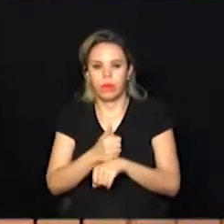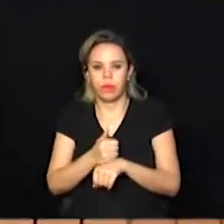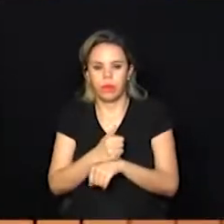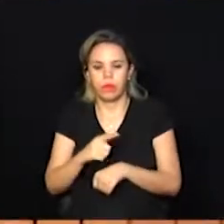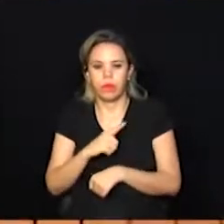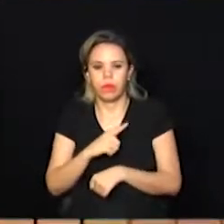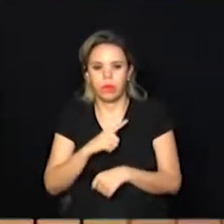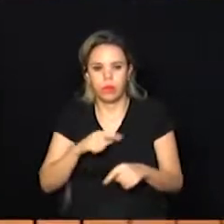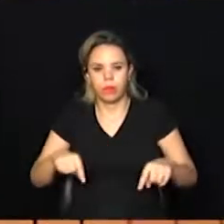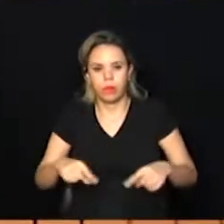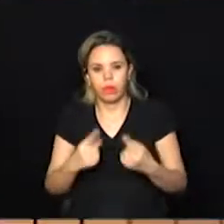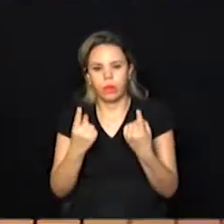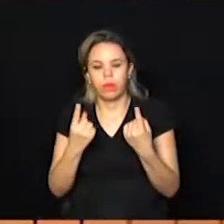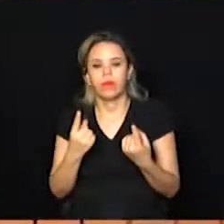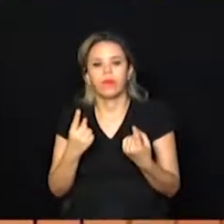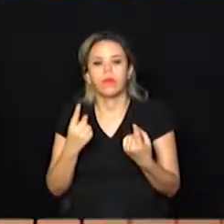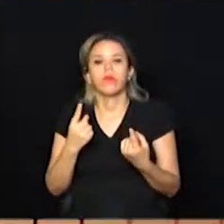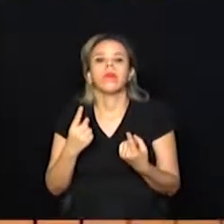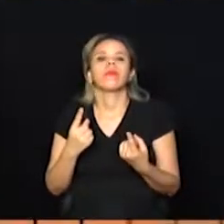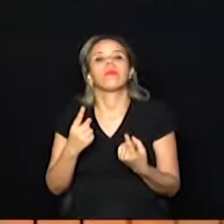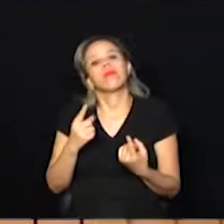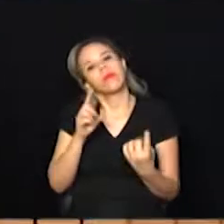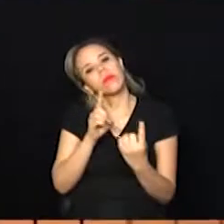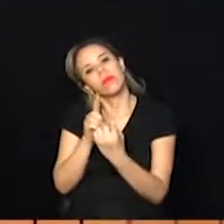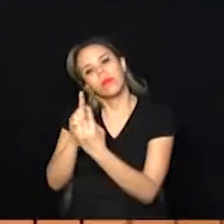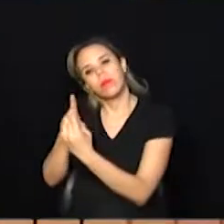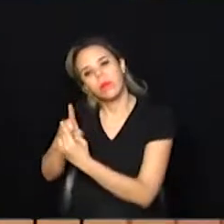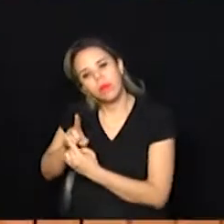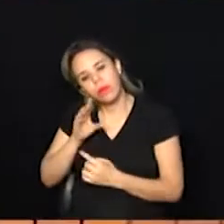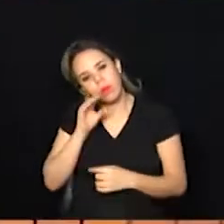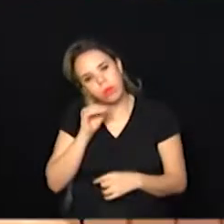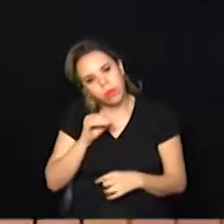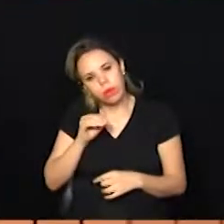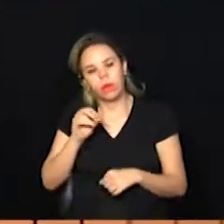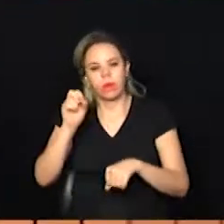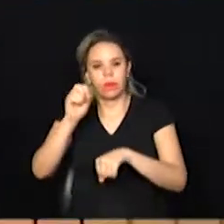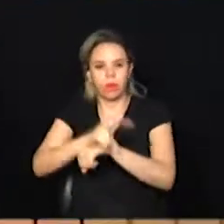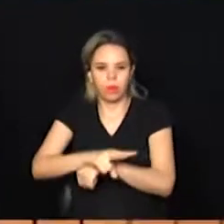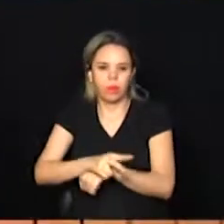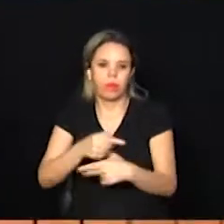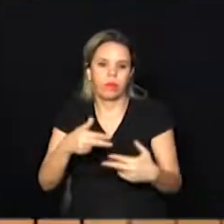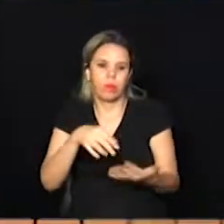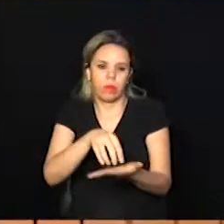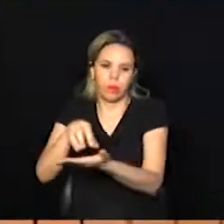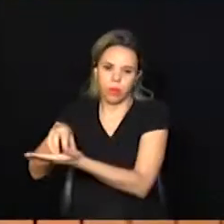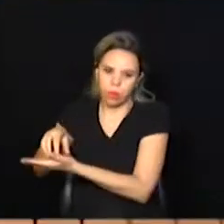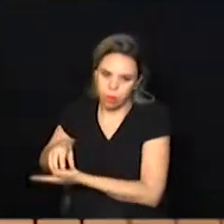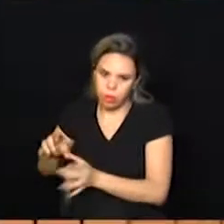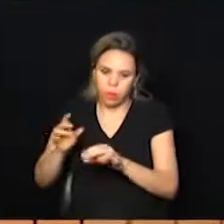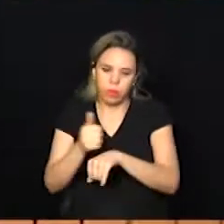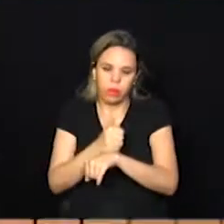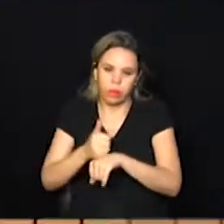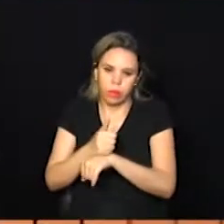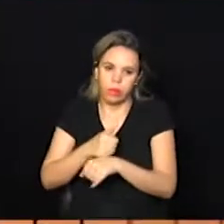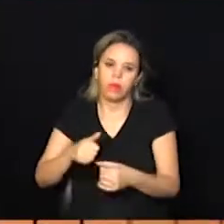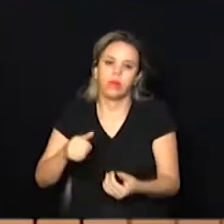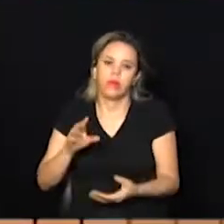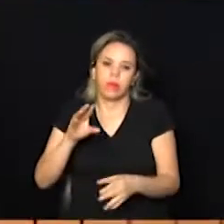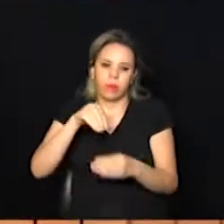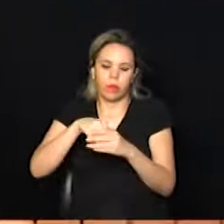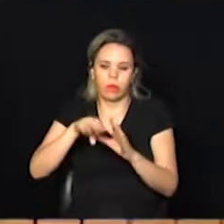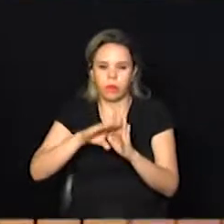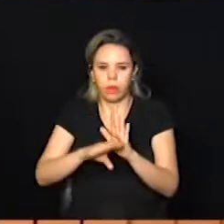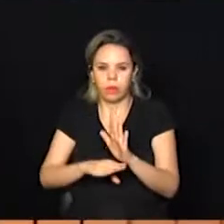um desafio no funcionamento das varas especializadas, porque as varas especializadas, tal como preconizado na Lei Maria da Penha, as